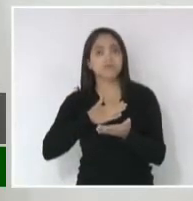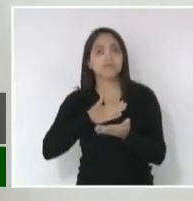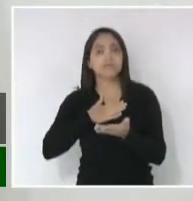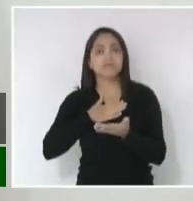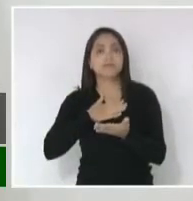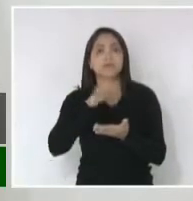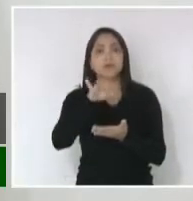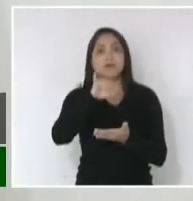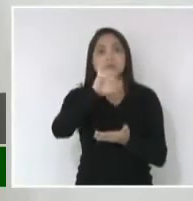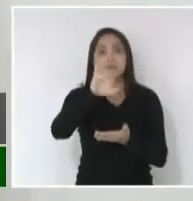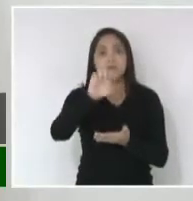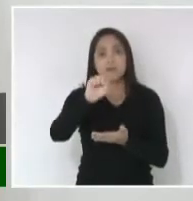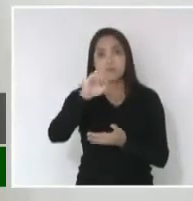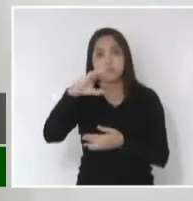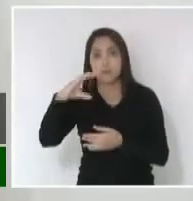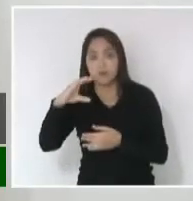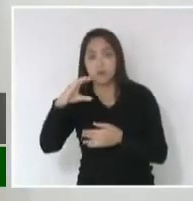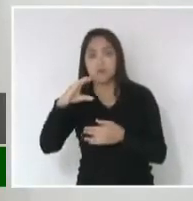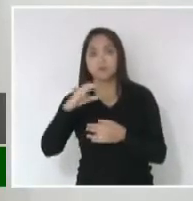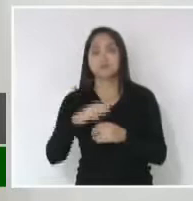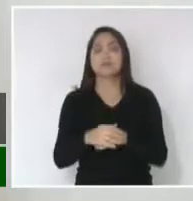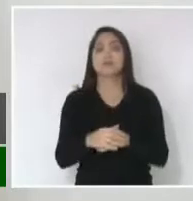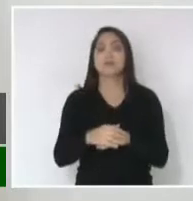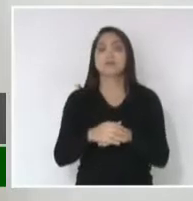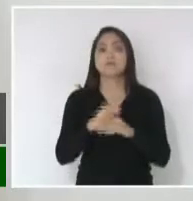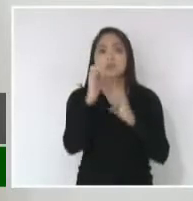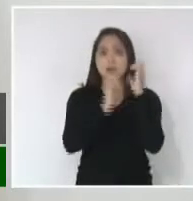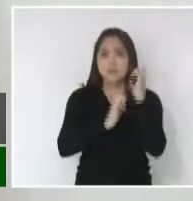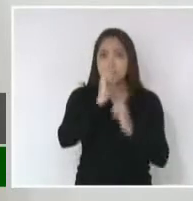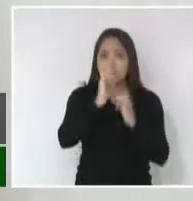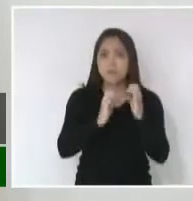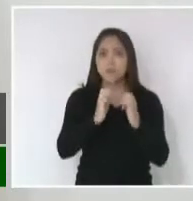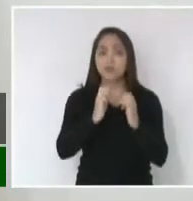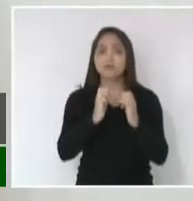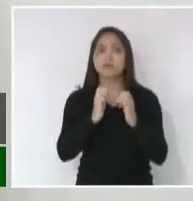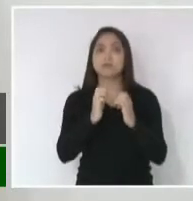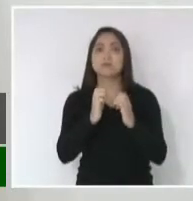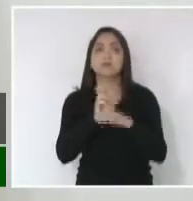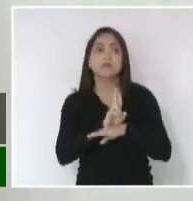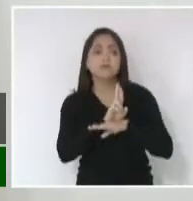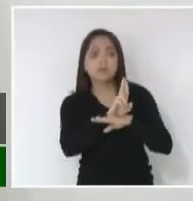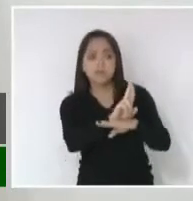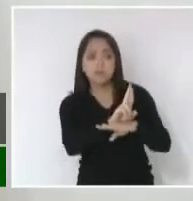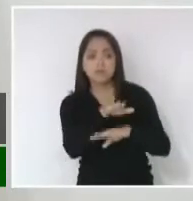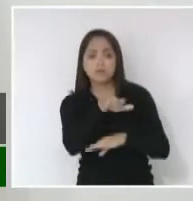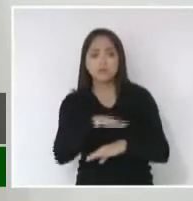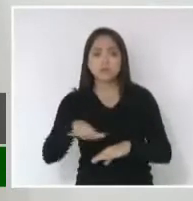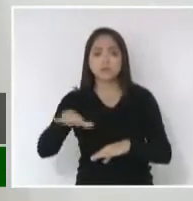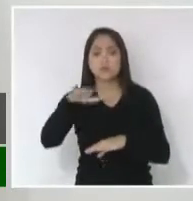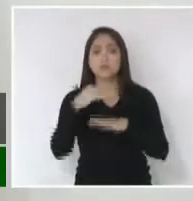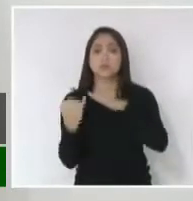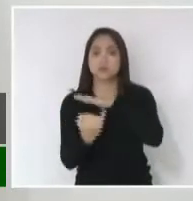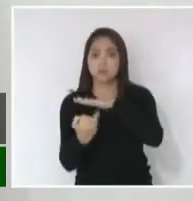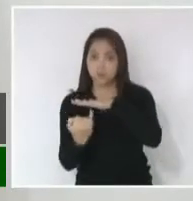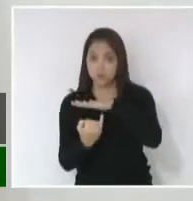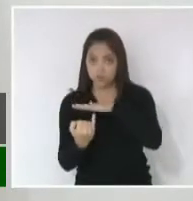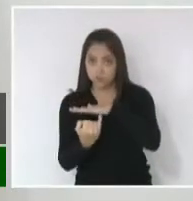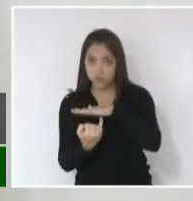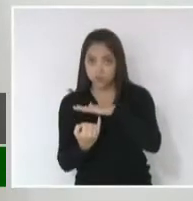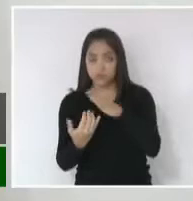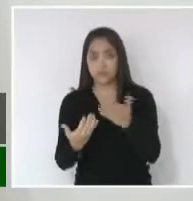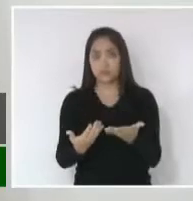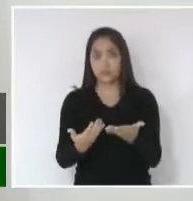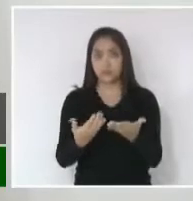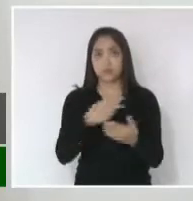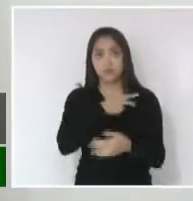entidade representativa pela competitividade das indústrias. A Fiesc, muito bem representada pelo presidente,